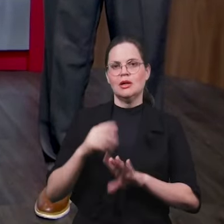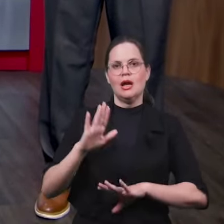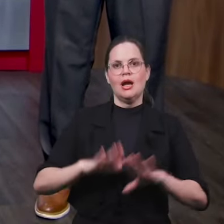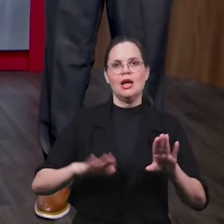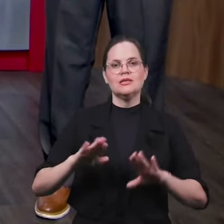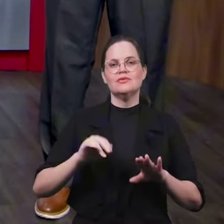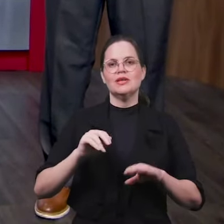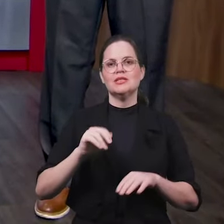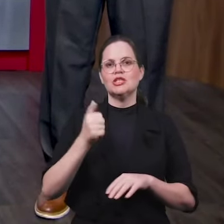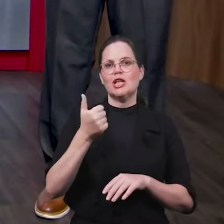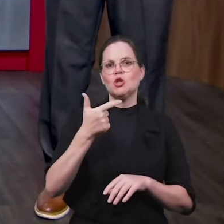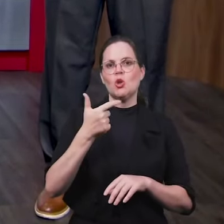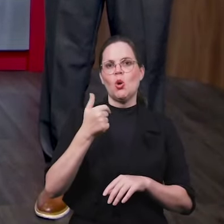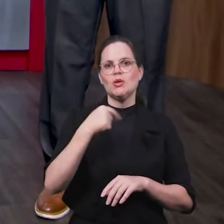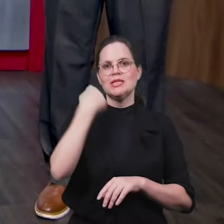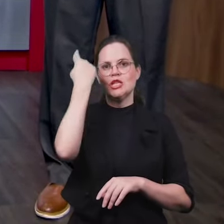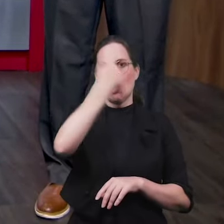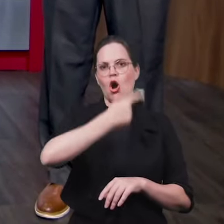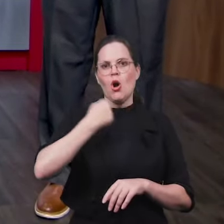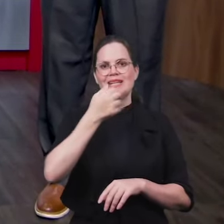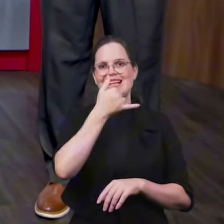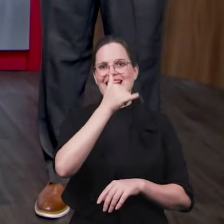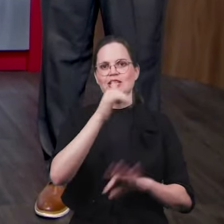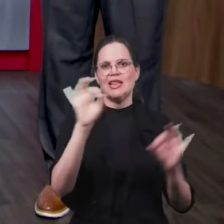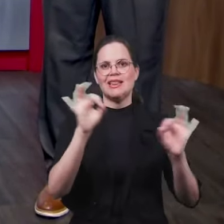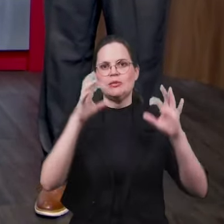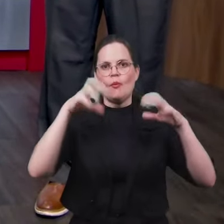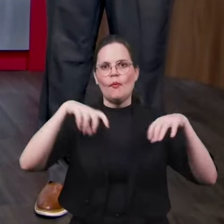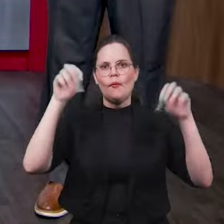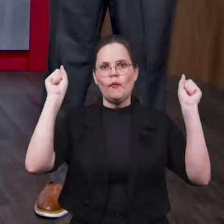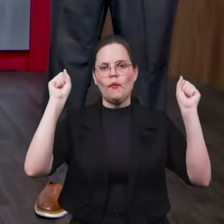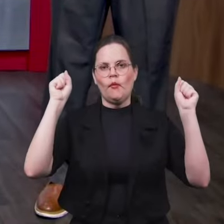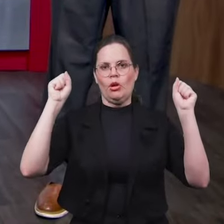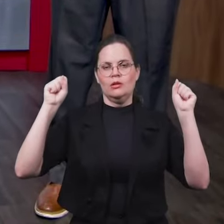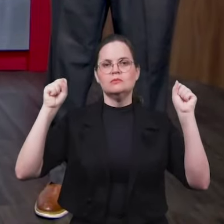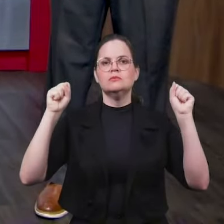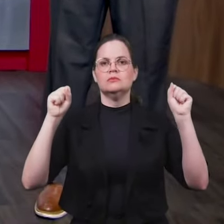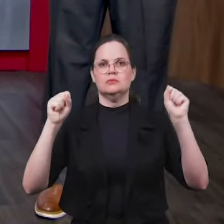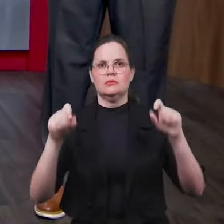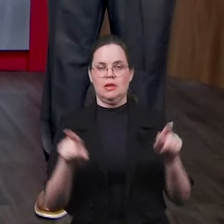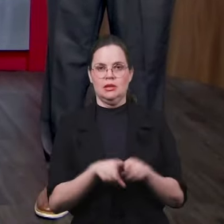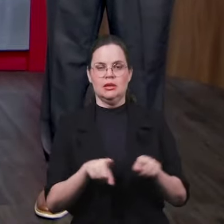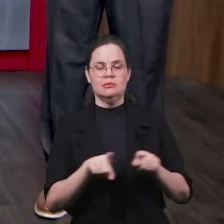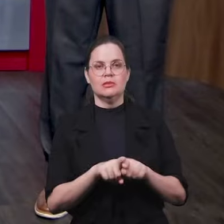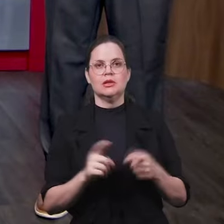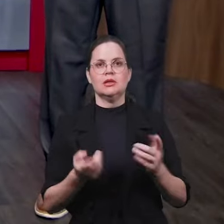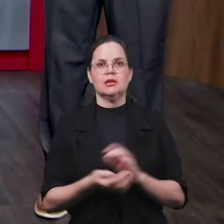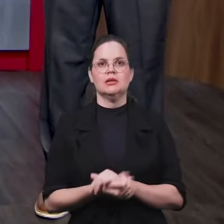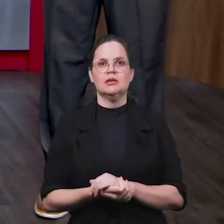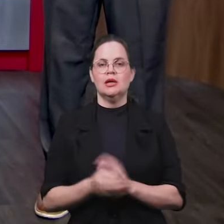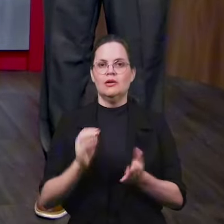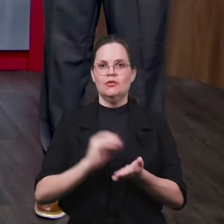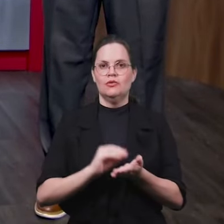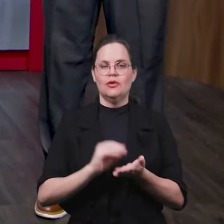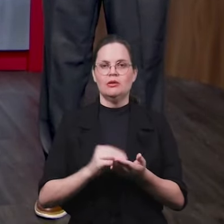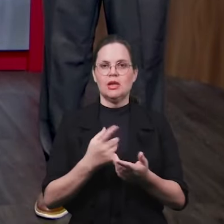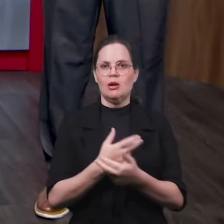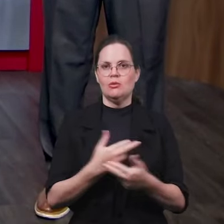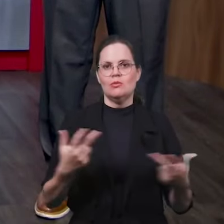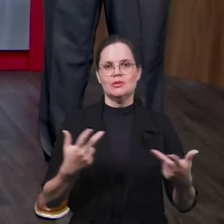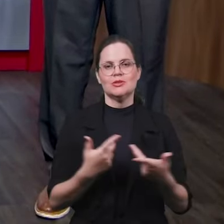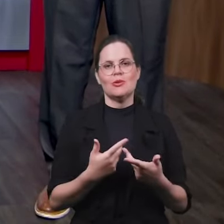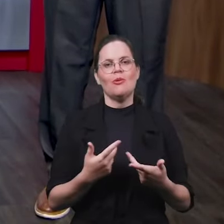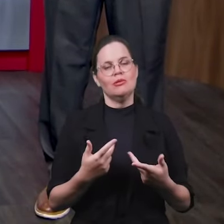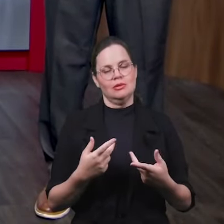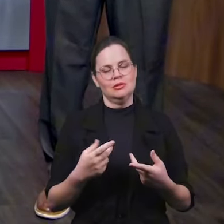os irmãos ficam 12 horas sem energia. 12 horas sem energia. Às vezes falta até mesmo alguns